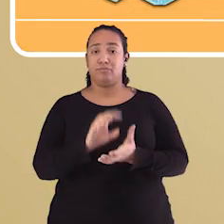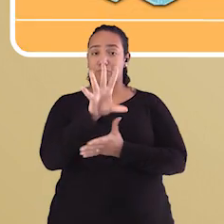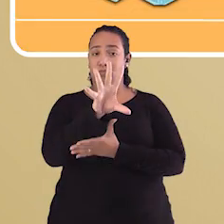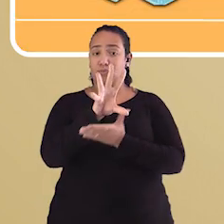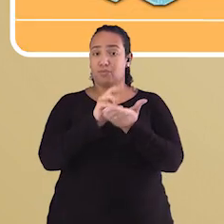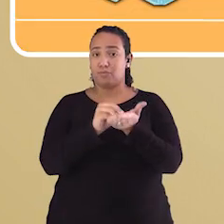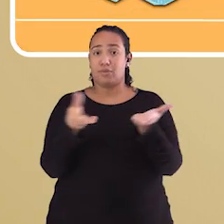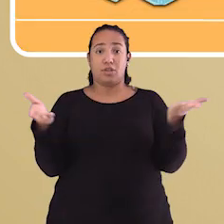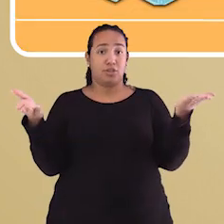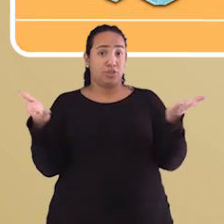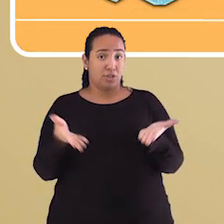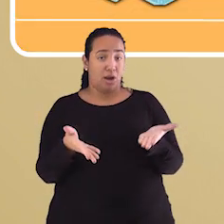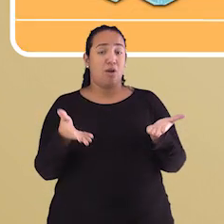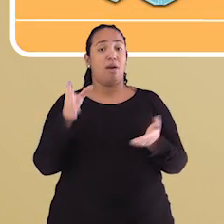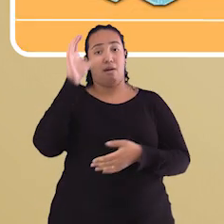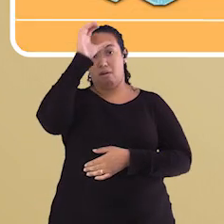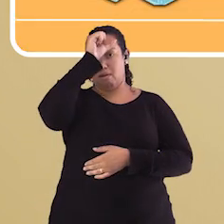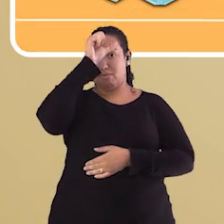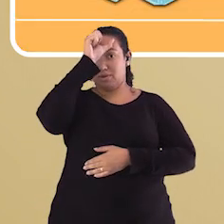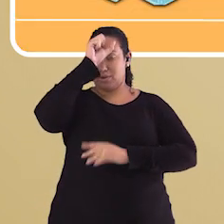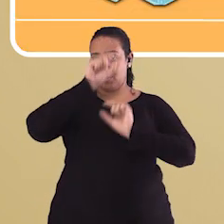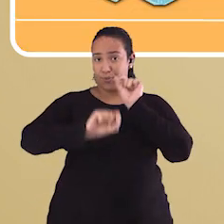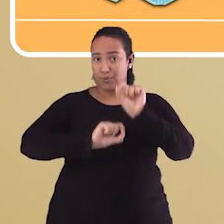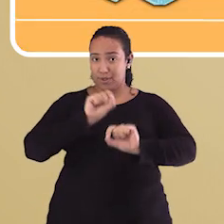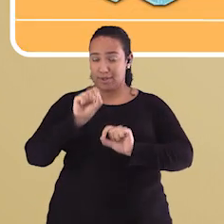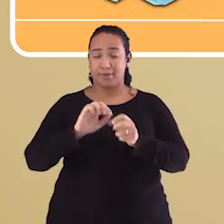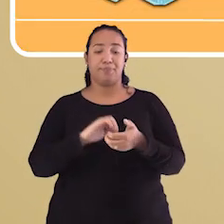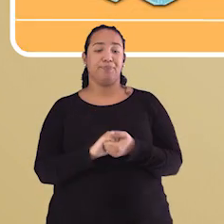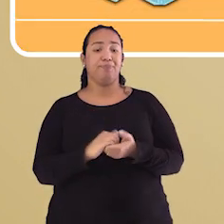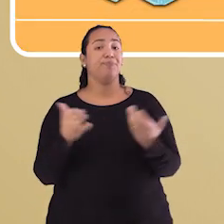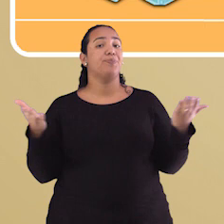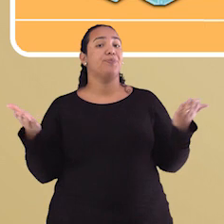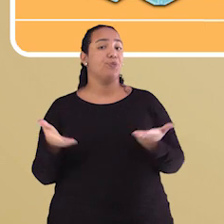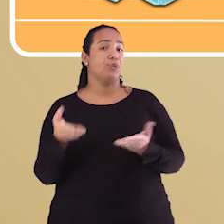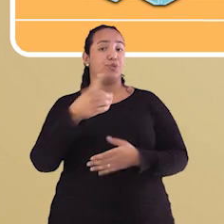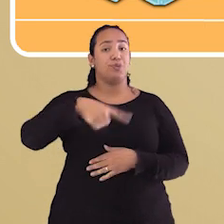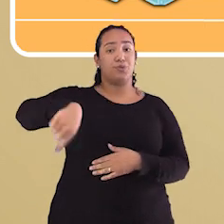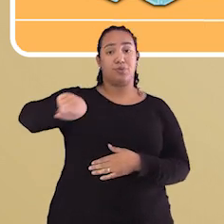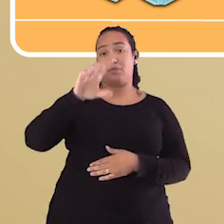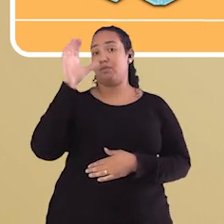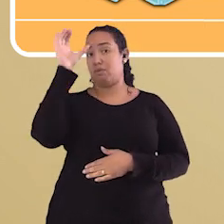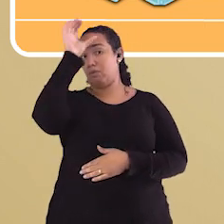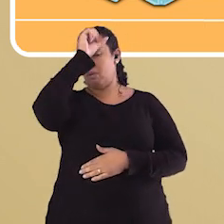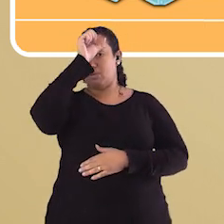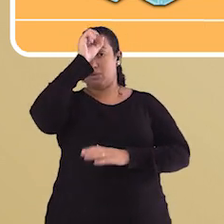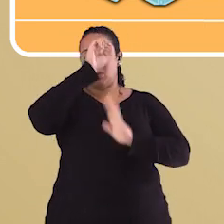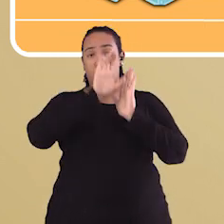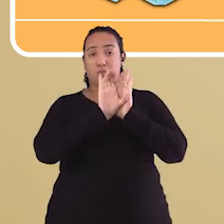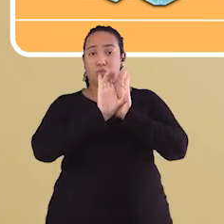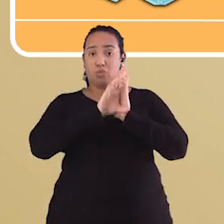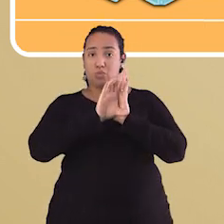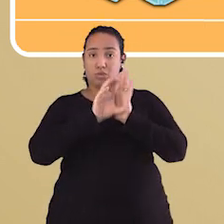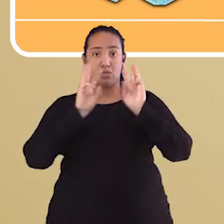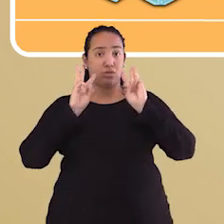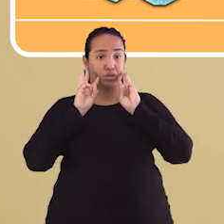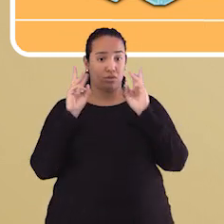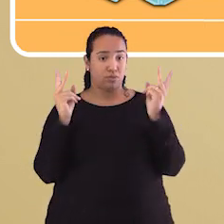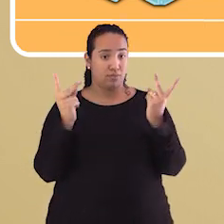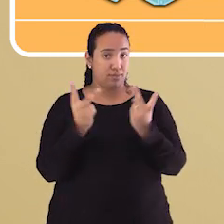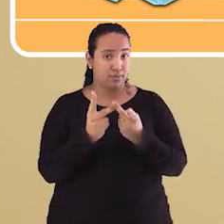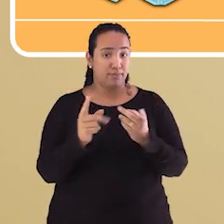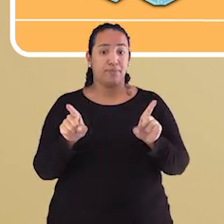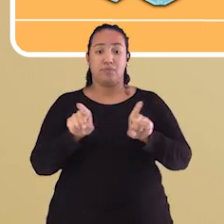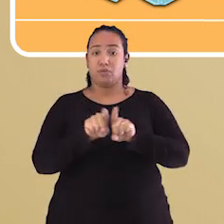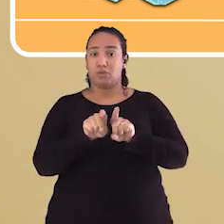Anote aí o que vamos aprender na aula de hoje. Juntos, iremos conceituar o que é matéria, conhecer